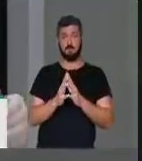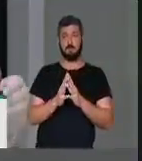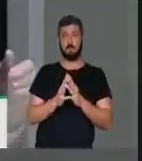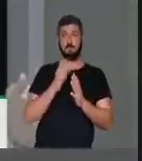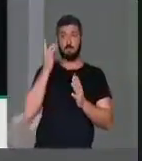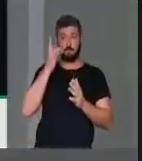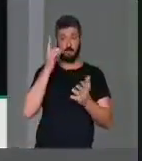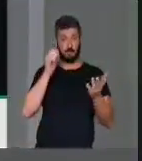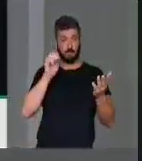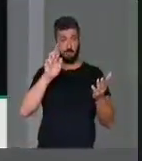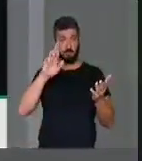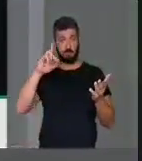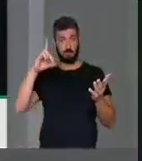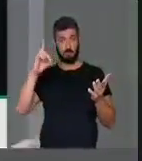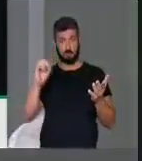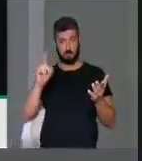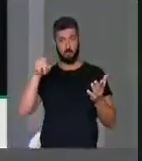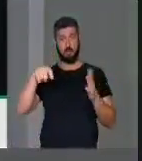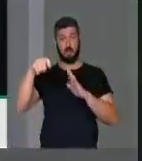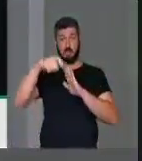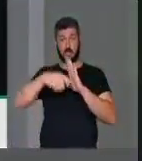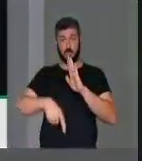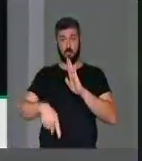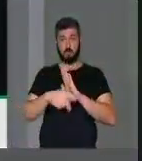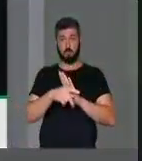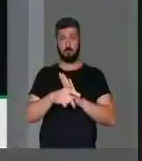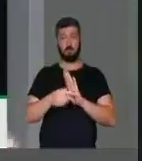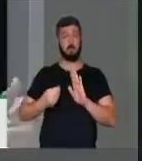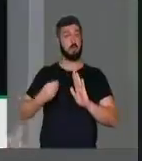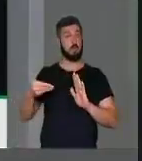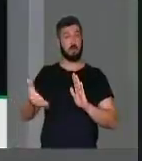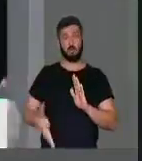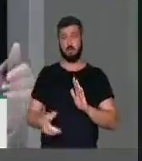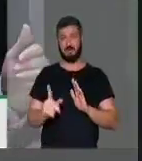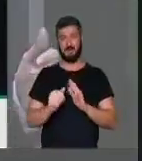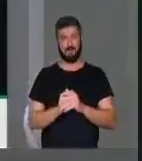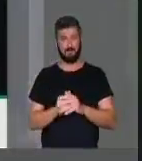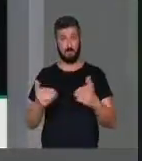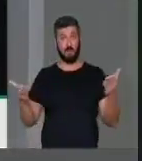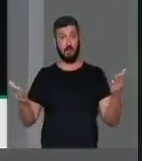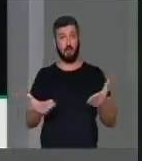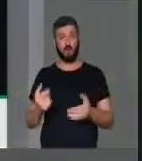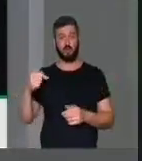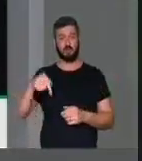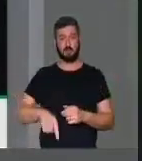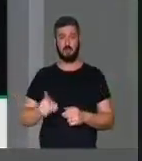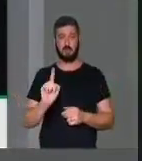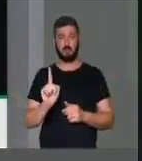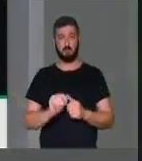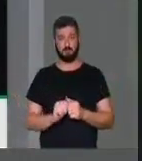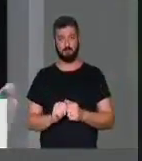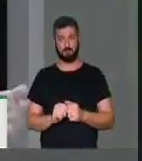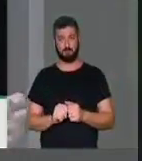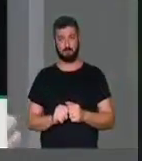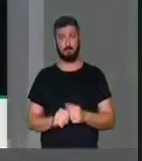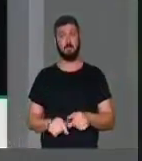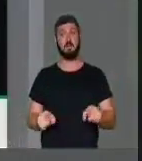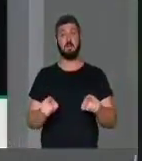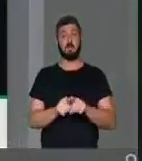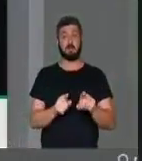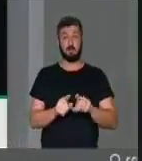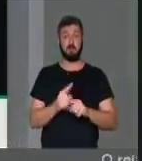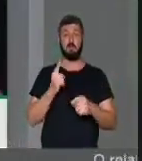O deputado Arnaldo Faria de Sá, que é o relator da matéria, não está presente no plenário no dia de hoje. Até para